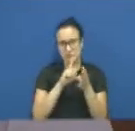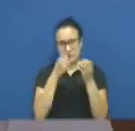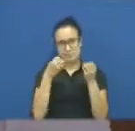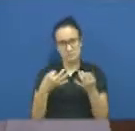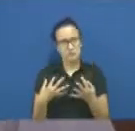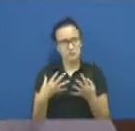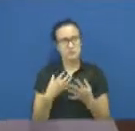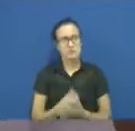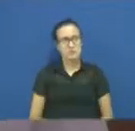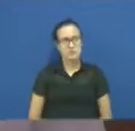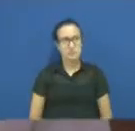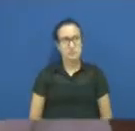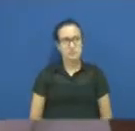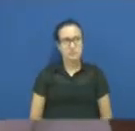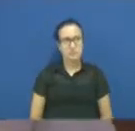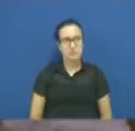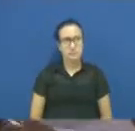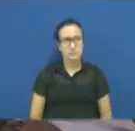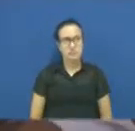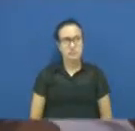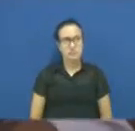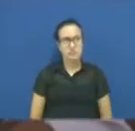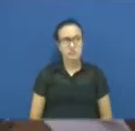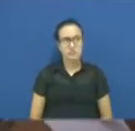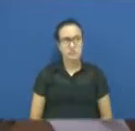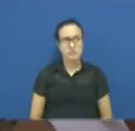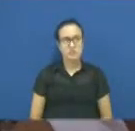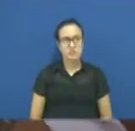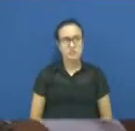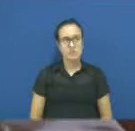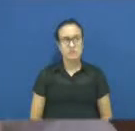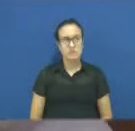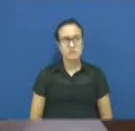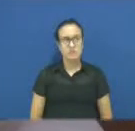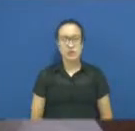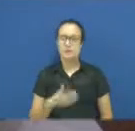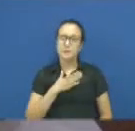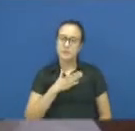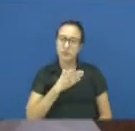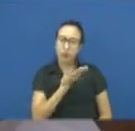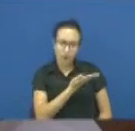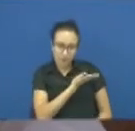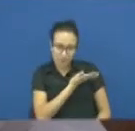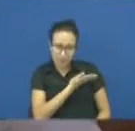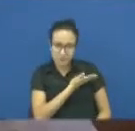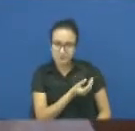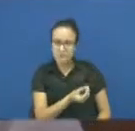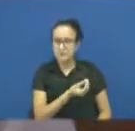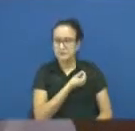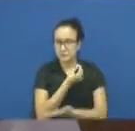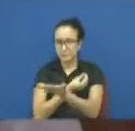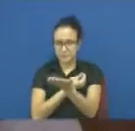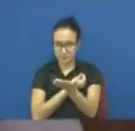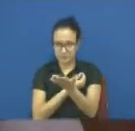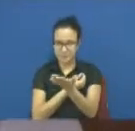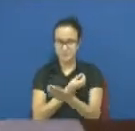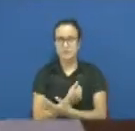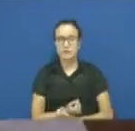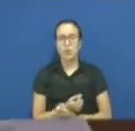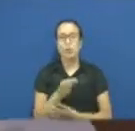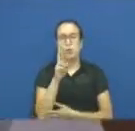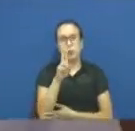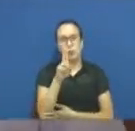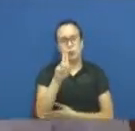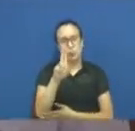aqui a presença do meu amigo, senhor Aparecido Rubens Cury, a esposa dele, dona